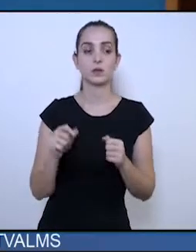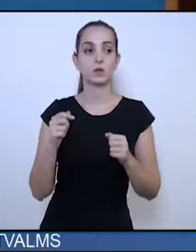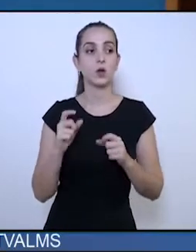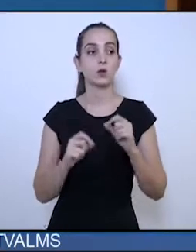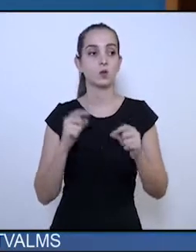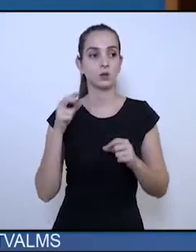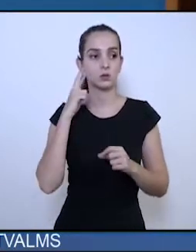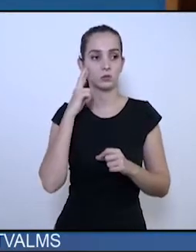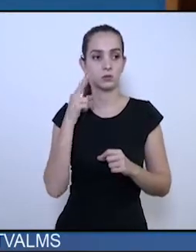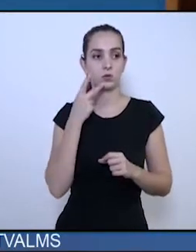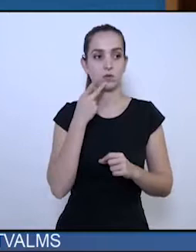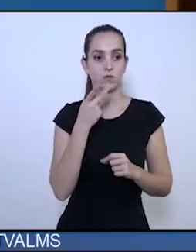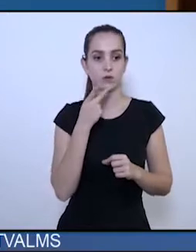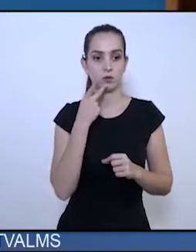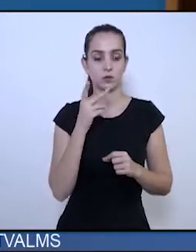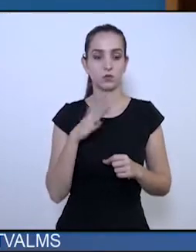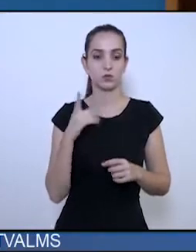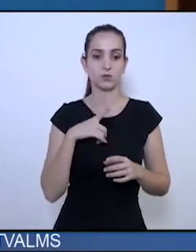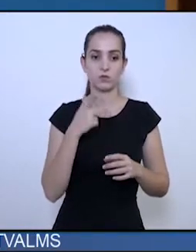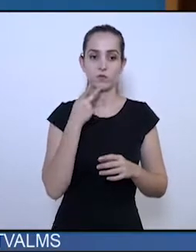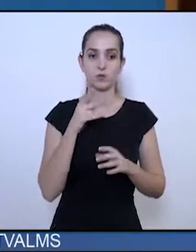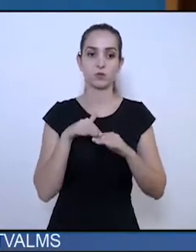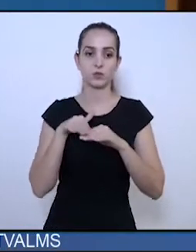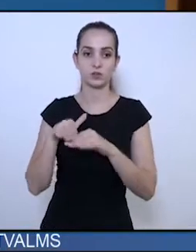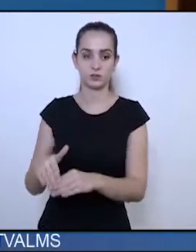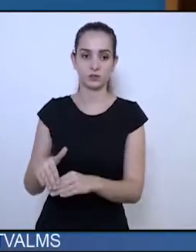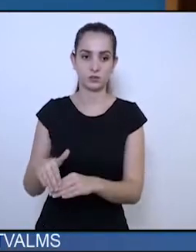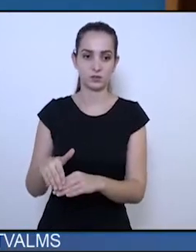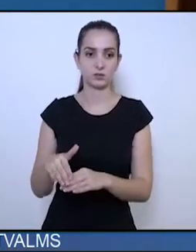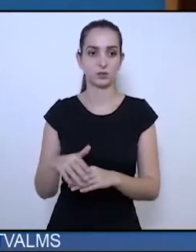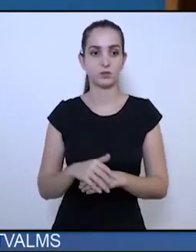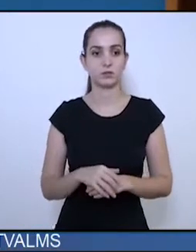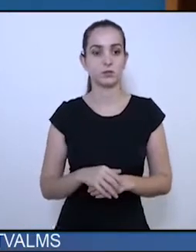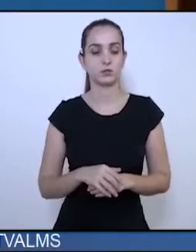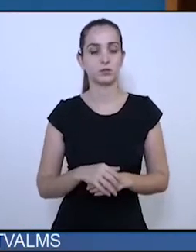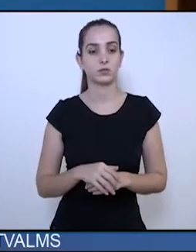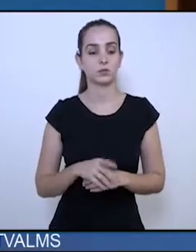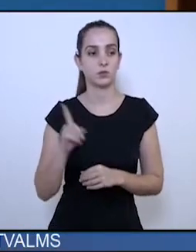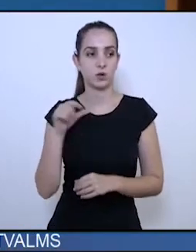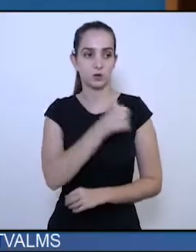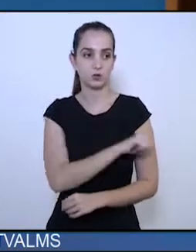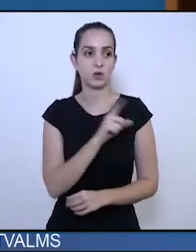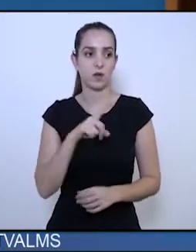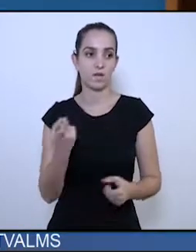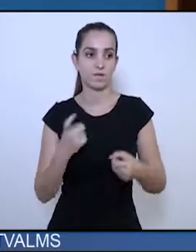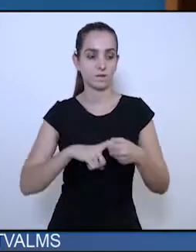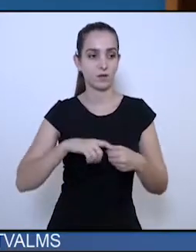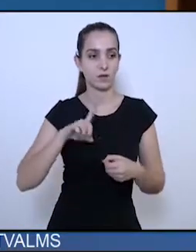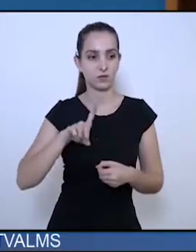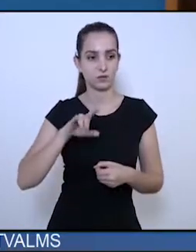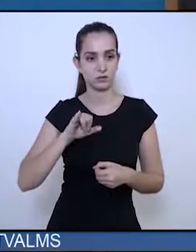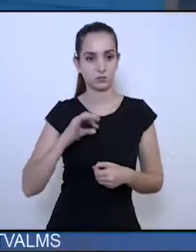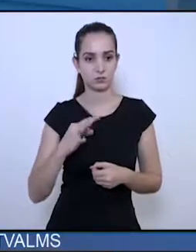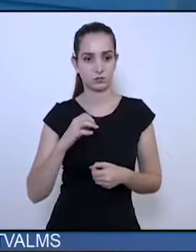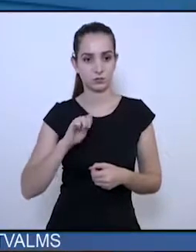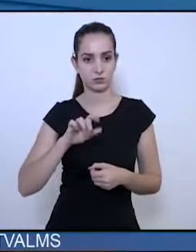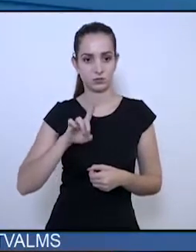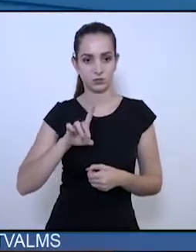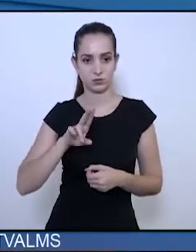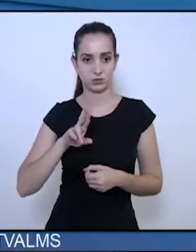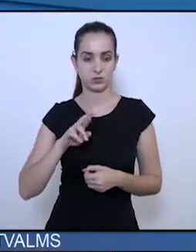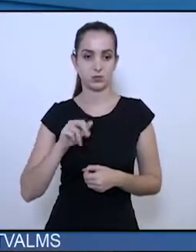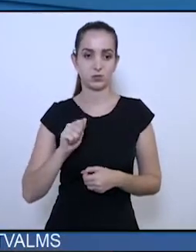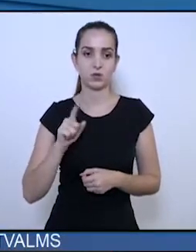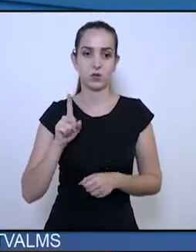relação à fala de Vossa Excelência, quando diz que a intervenção no Rio representa a volta da ditadura. Não, a intervenção... Poderá. Ela é